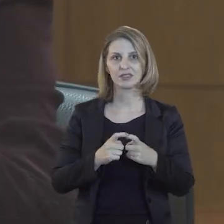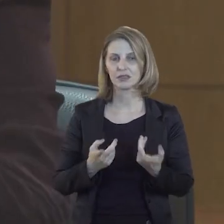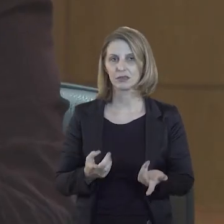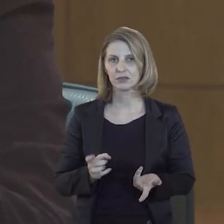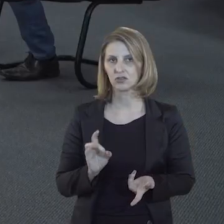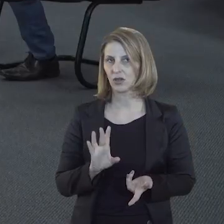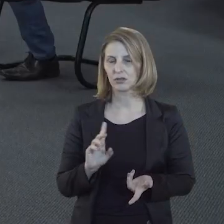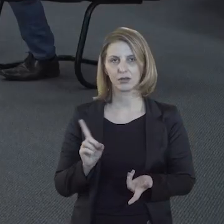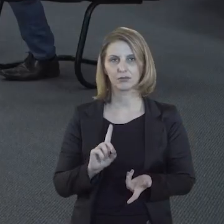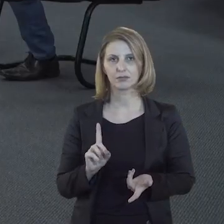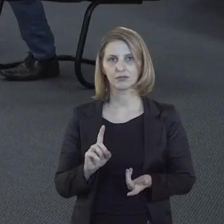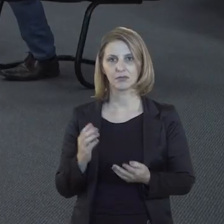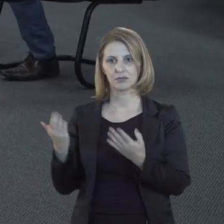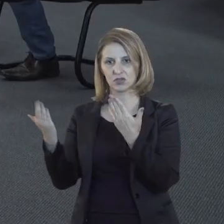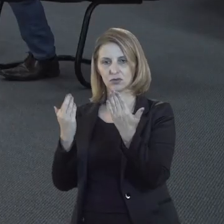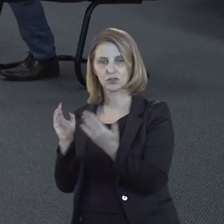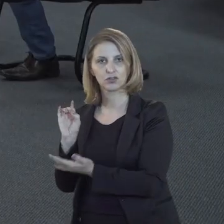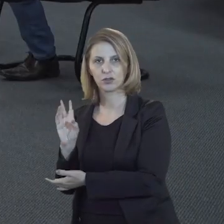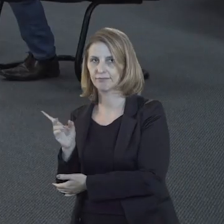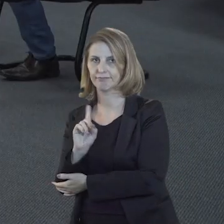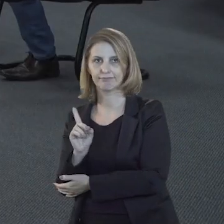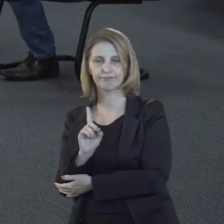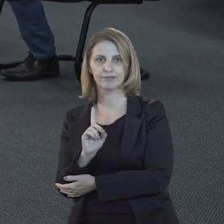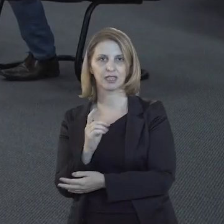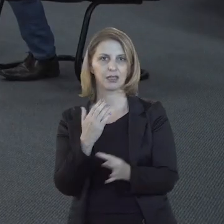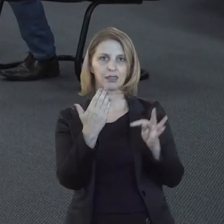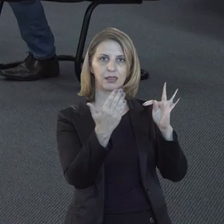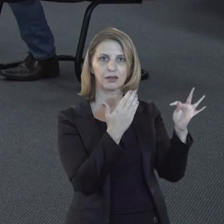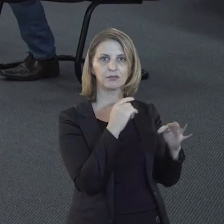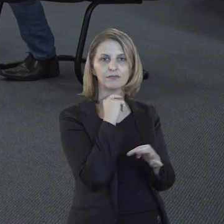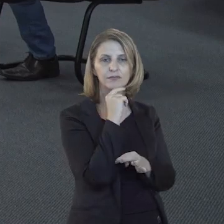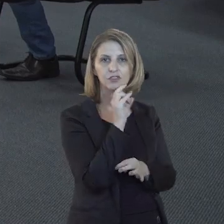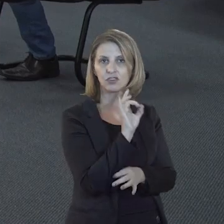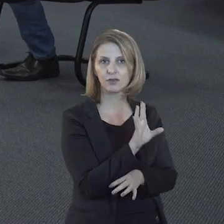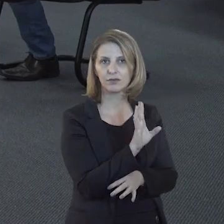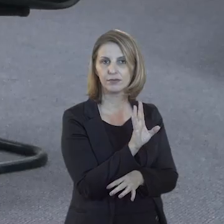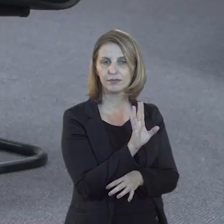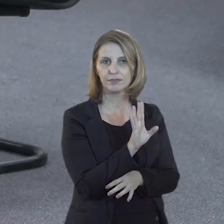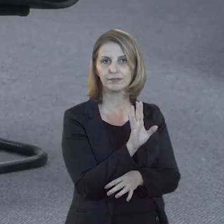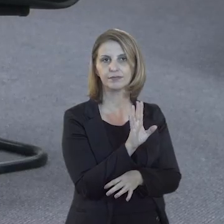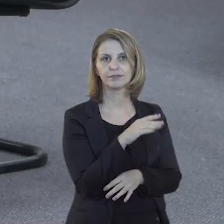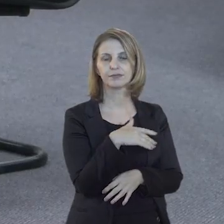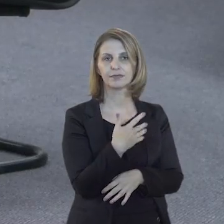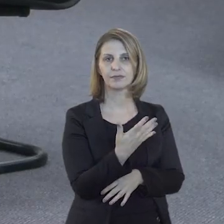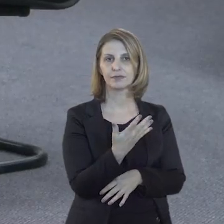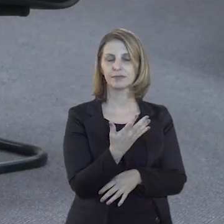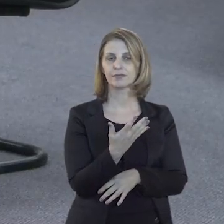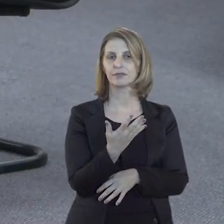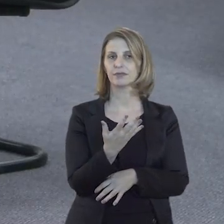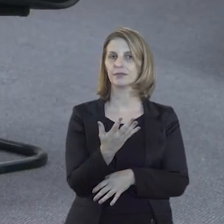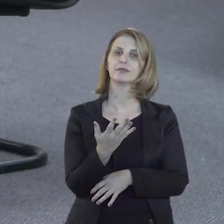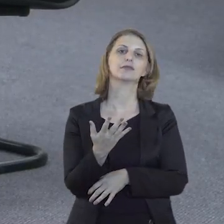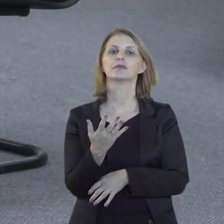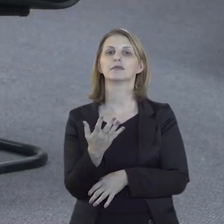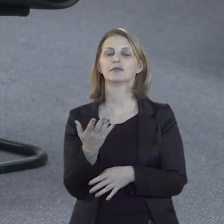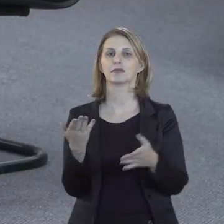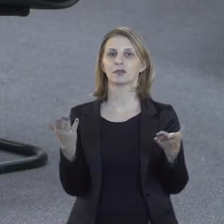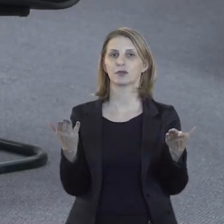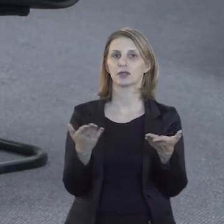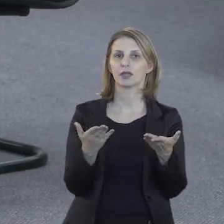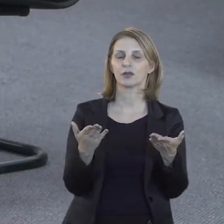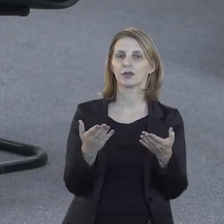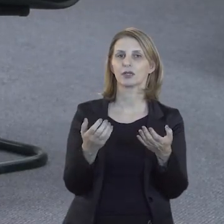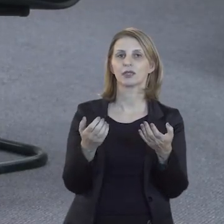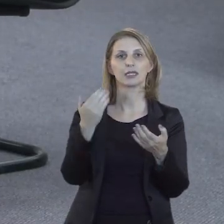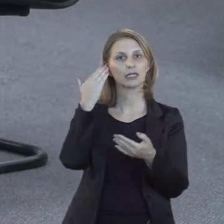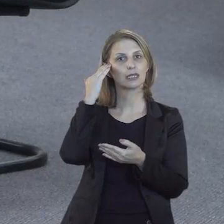não se resume, a medicina não dá conta do humano, a psicologia não dá conta do humano, a terapia não dá conta do humano. Eu quero